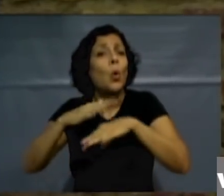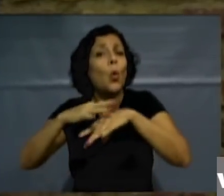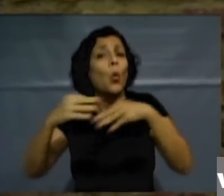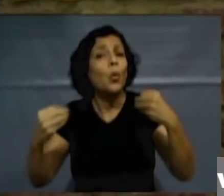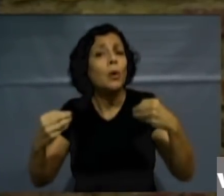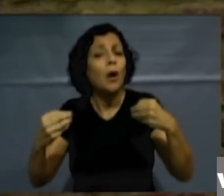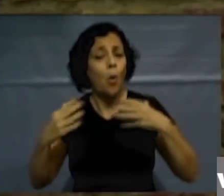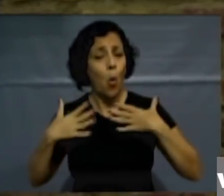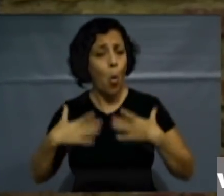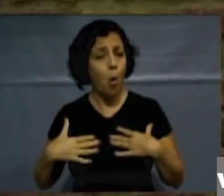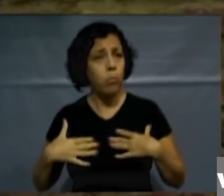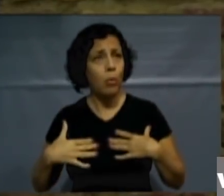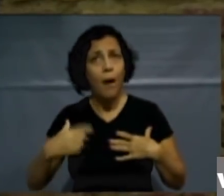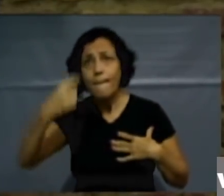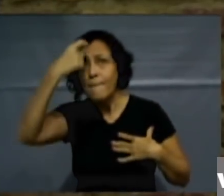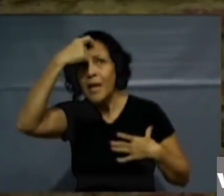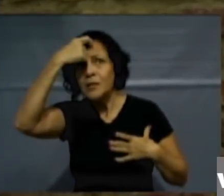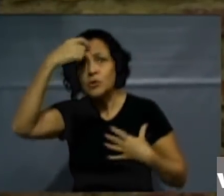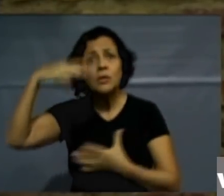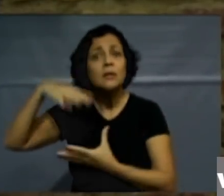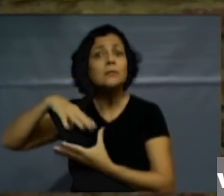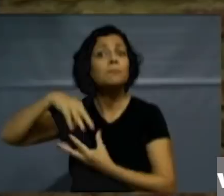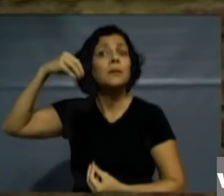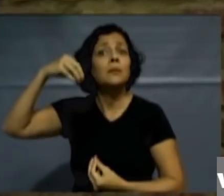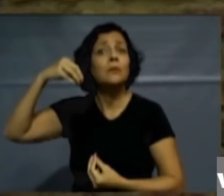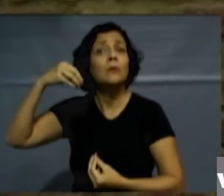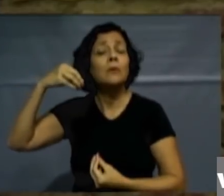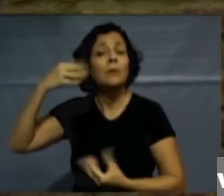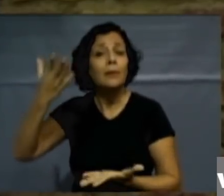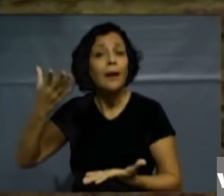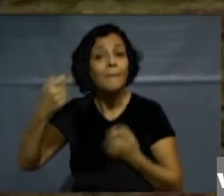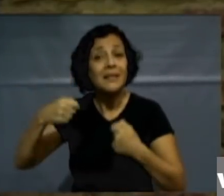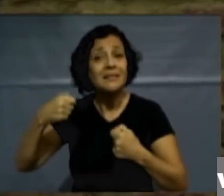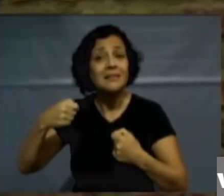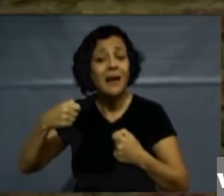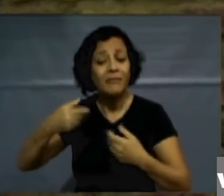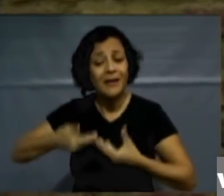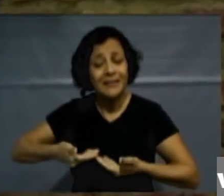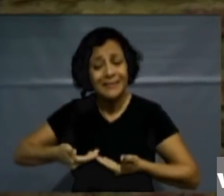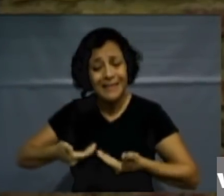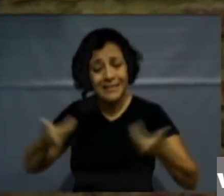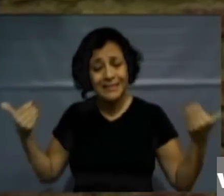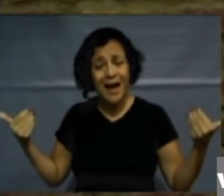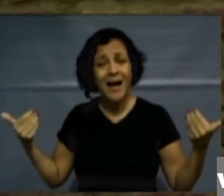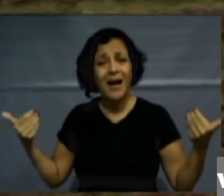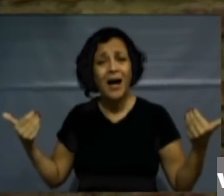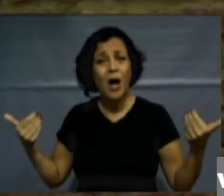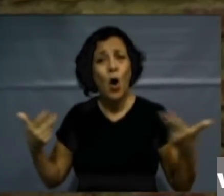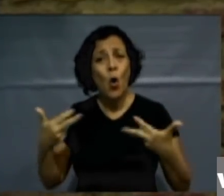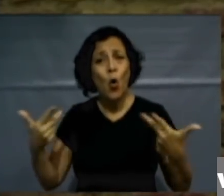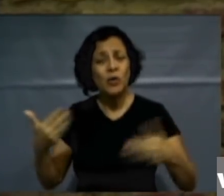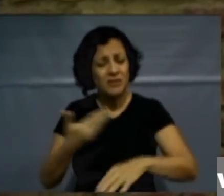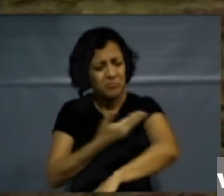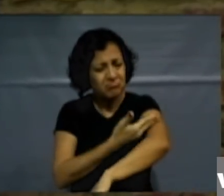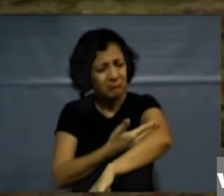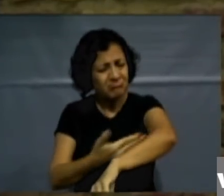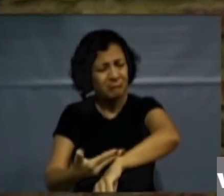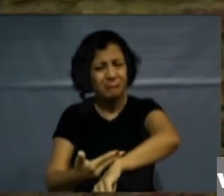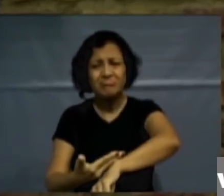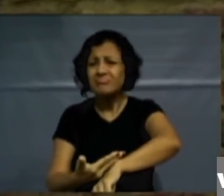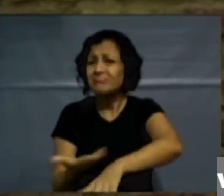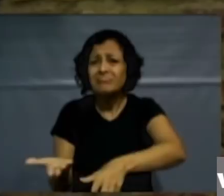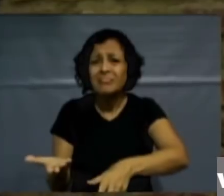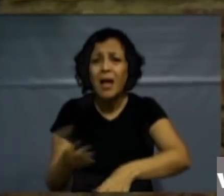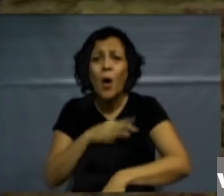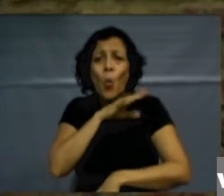da mente? Para conseguir se desapegar aos maus hábitos. Porque queiramos nós ou não, meus irmãos, Paulo,